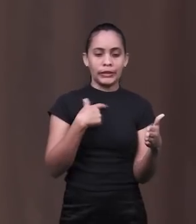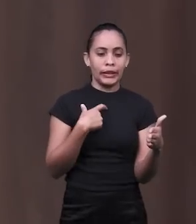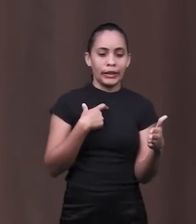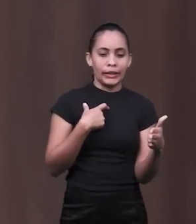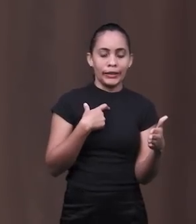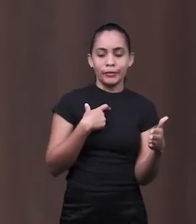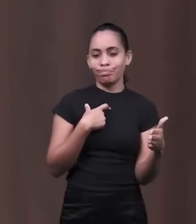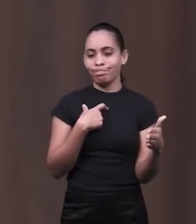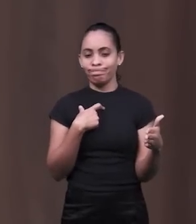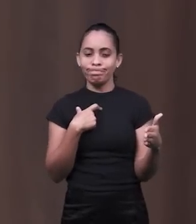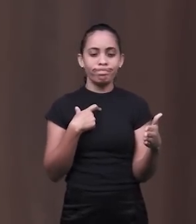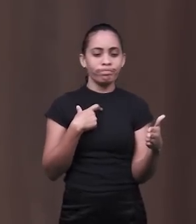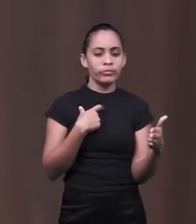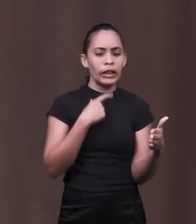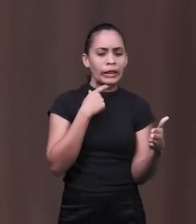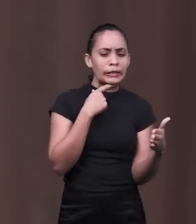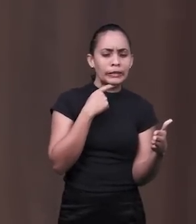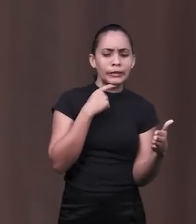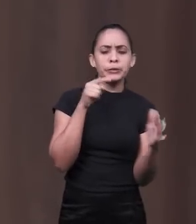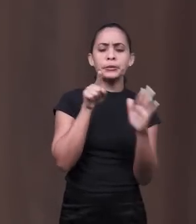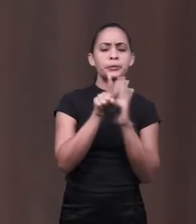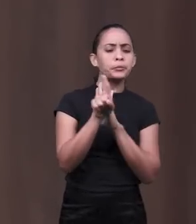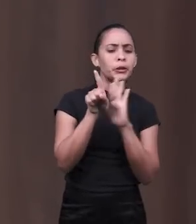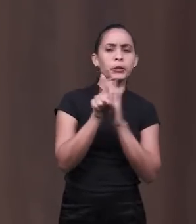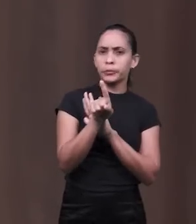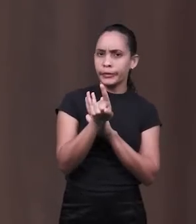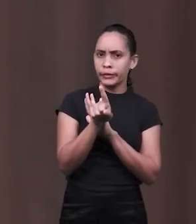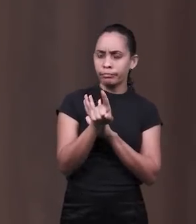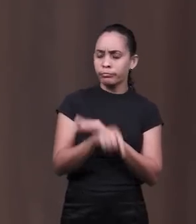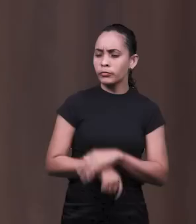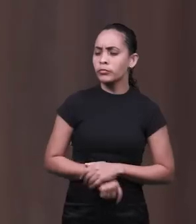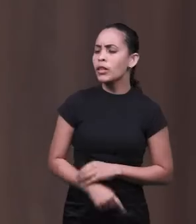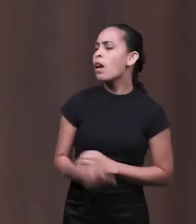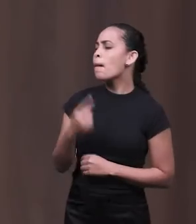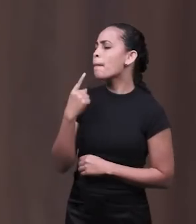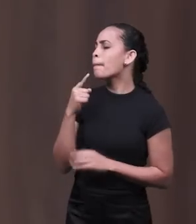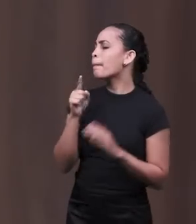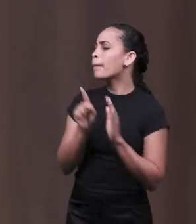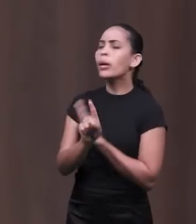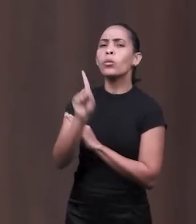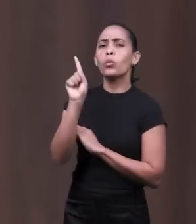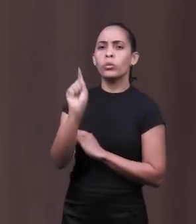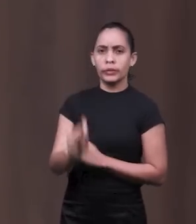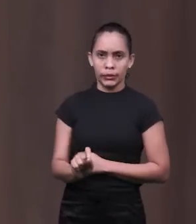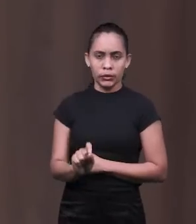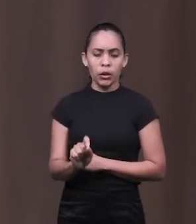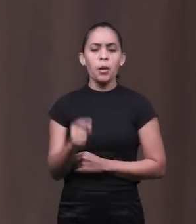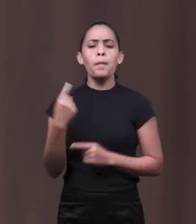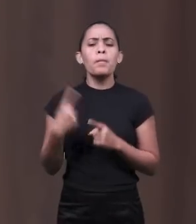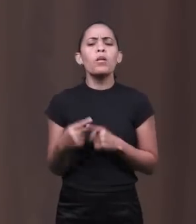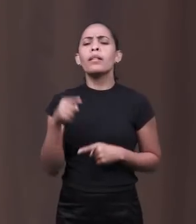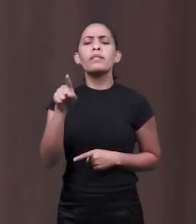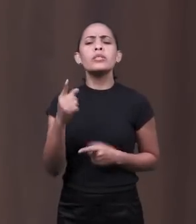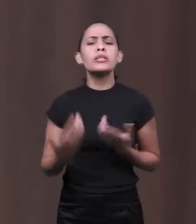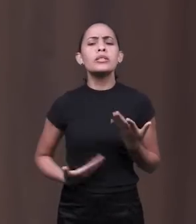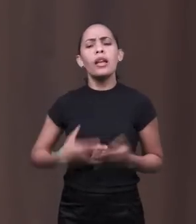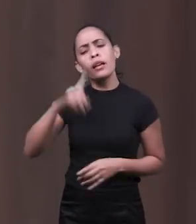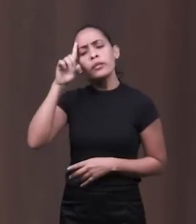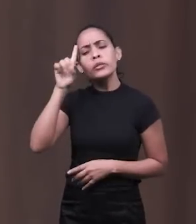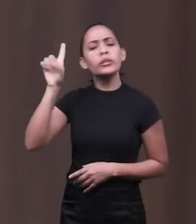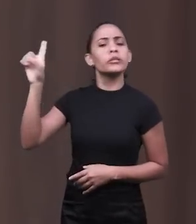do questionamento. Quando você, jovem, vai ser questionado. Questionado porque serve ao